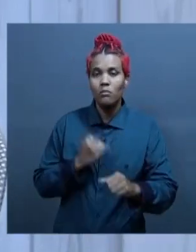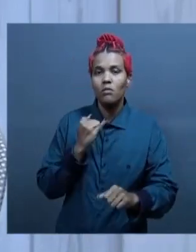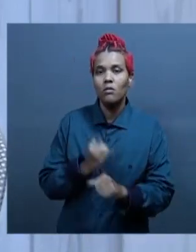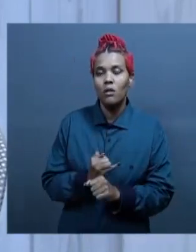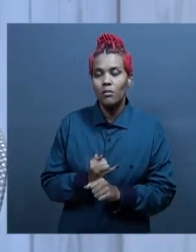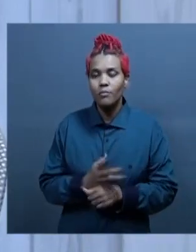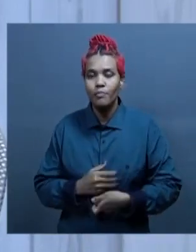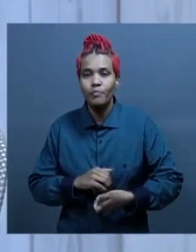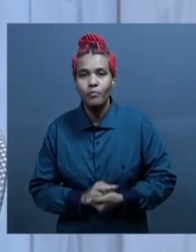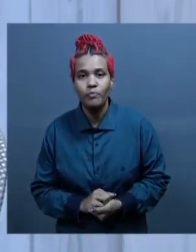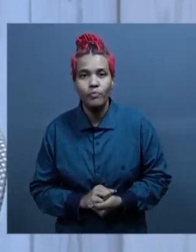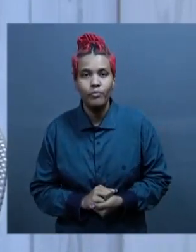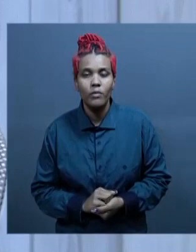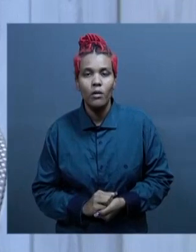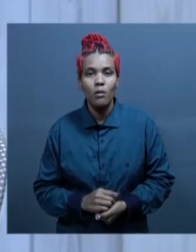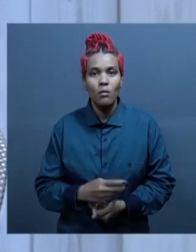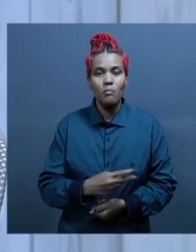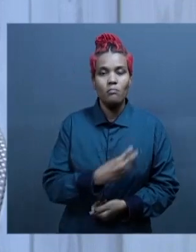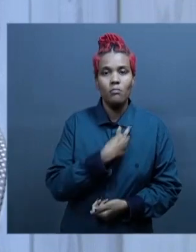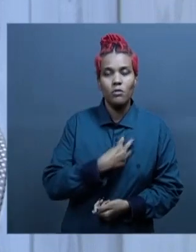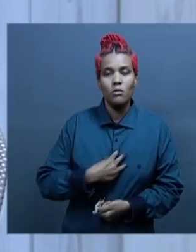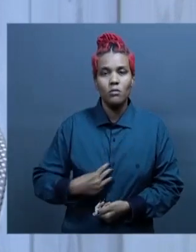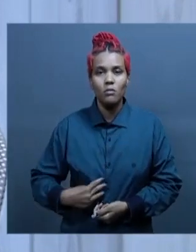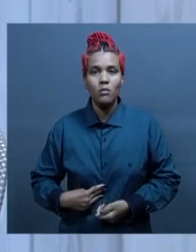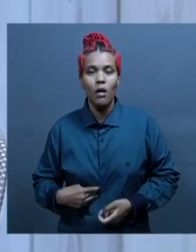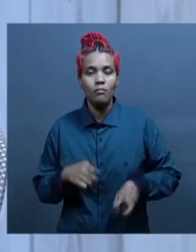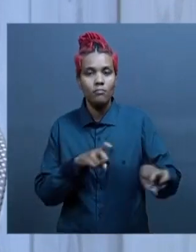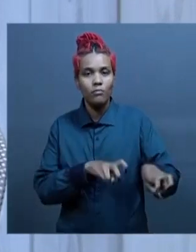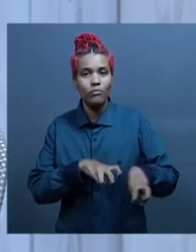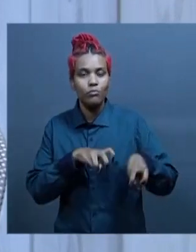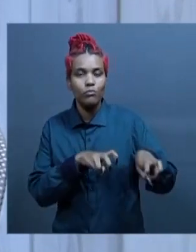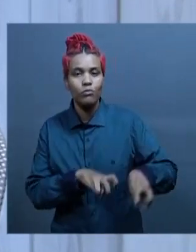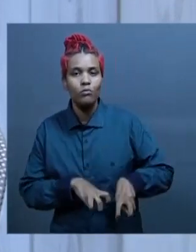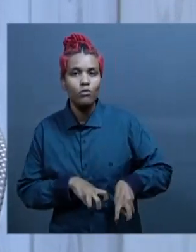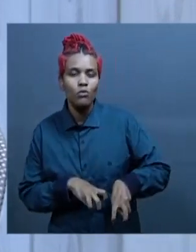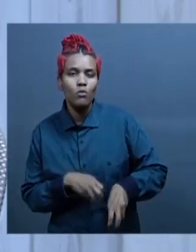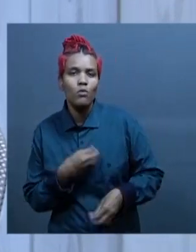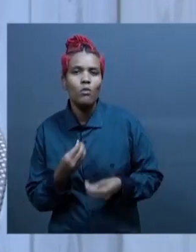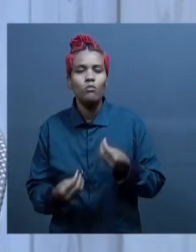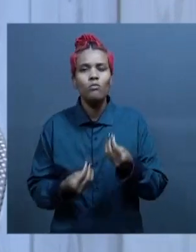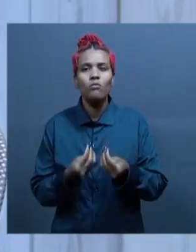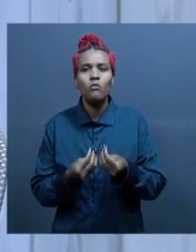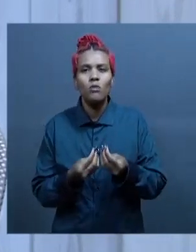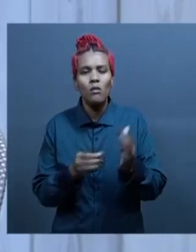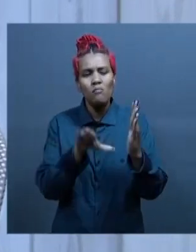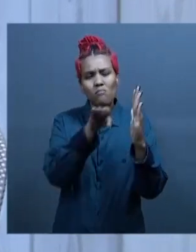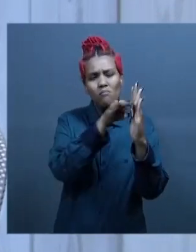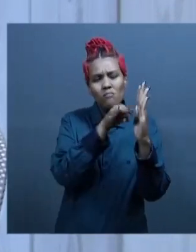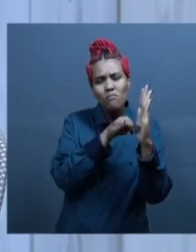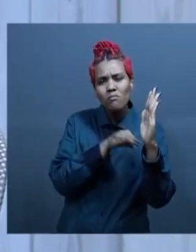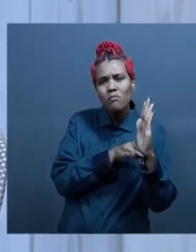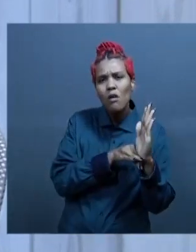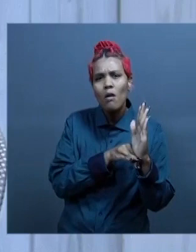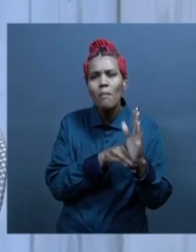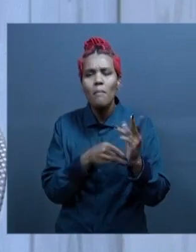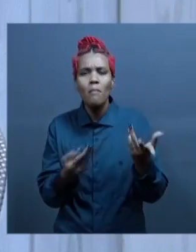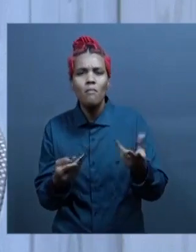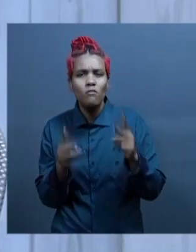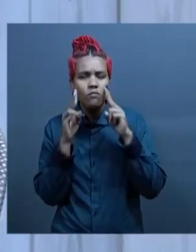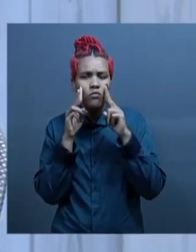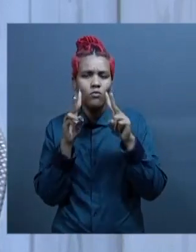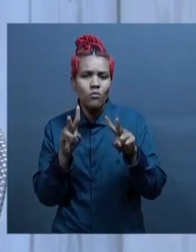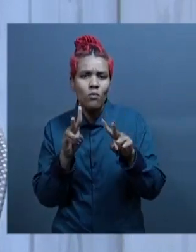ministério da agricultura estabelece padrões visuais de qualidade para alguns produtos agrícolas e